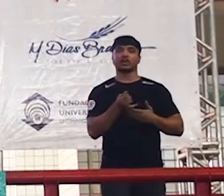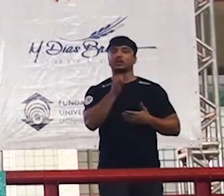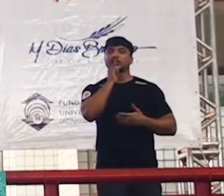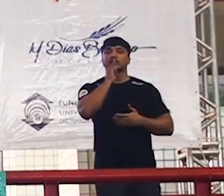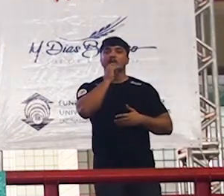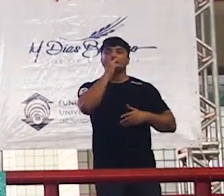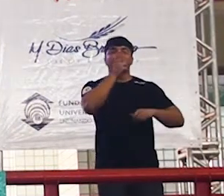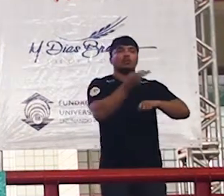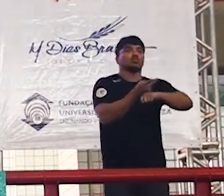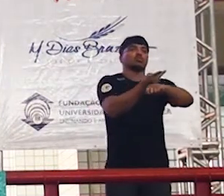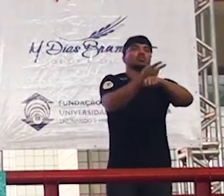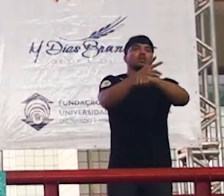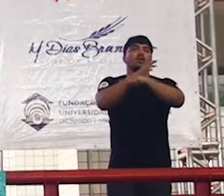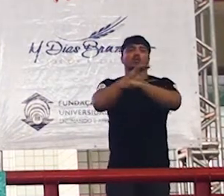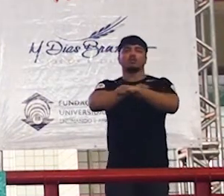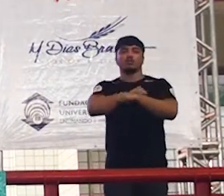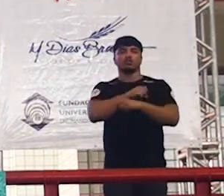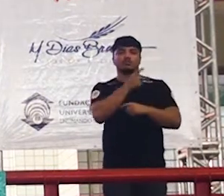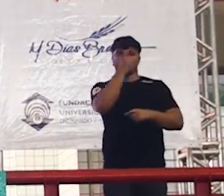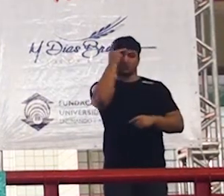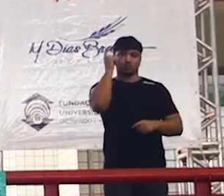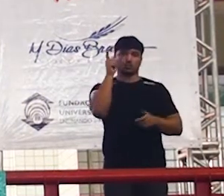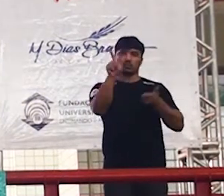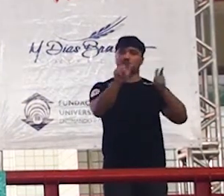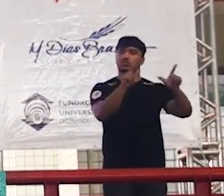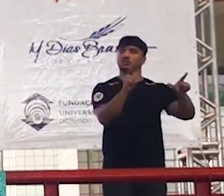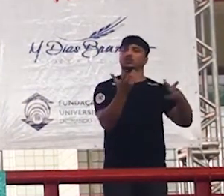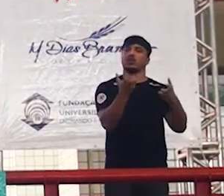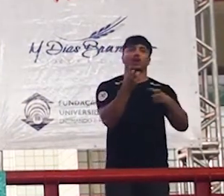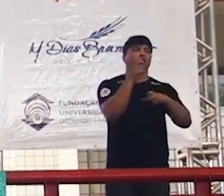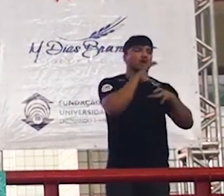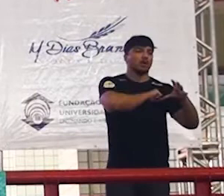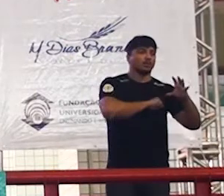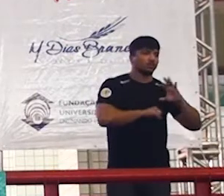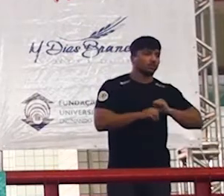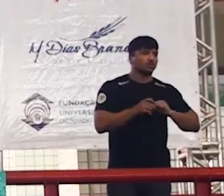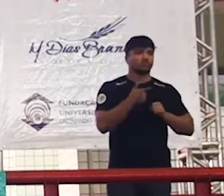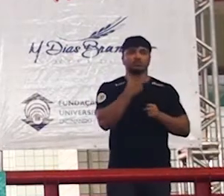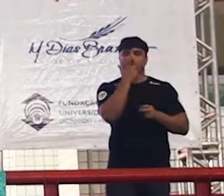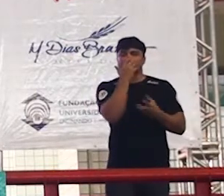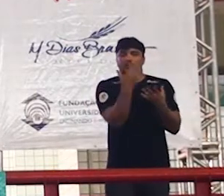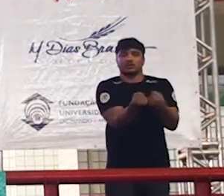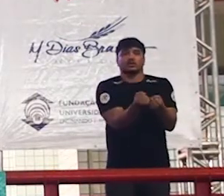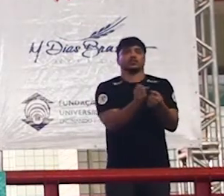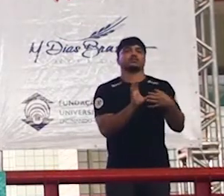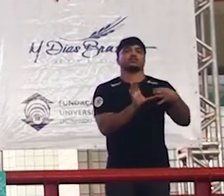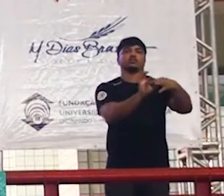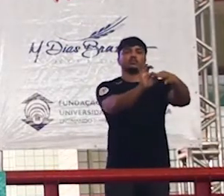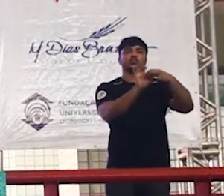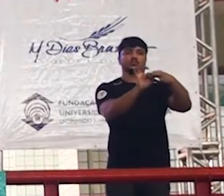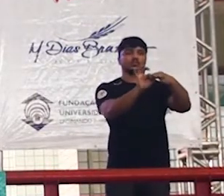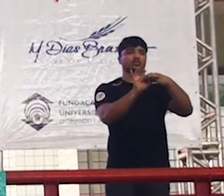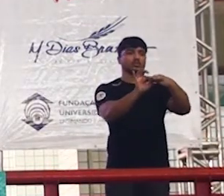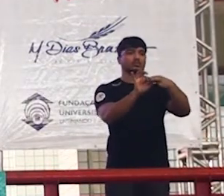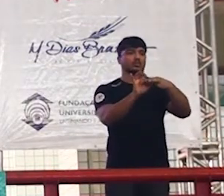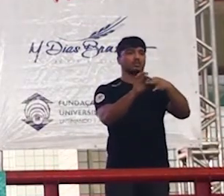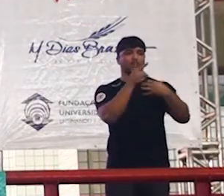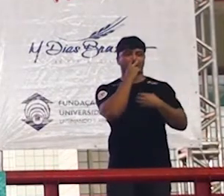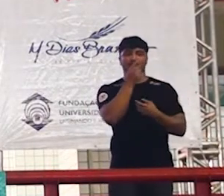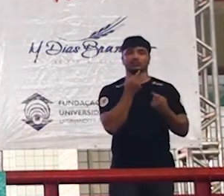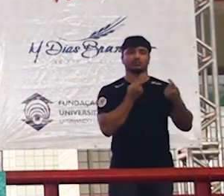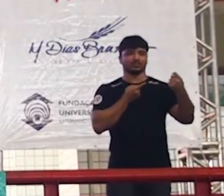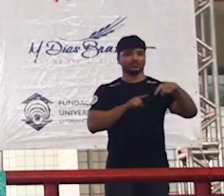você busca o amor, você busca alguém de quem você vai se tornar refém. É contraditório,